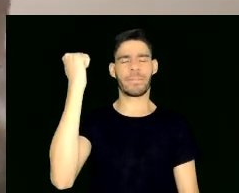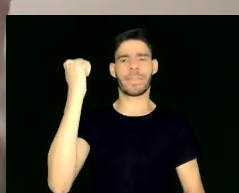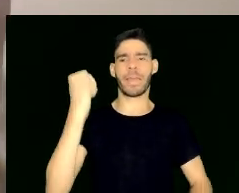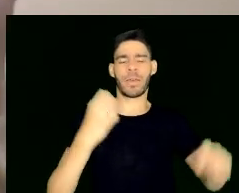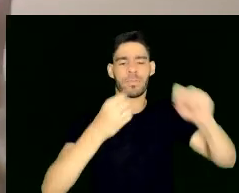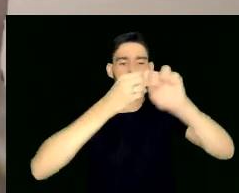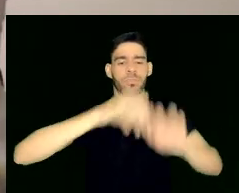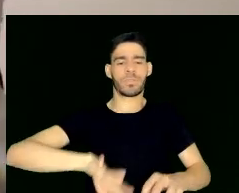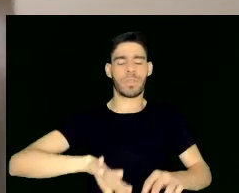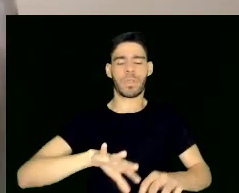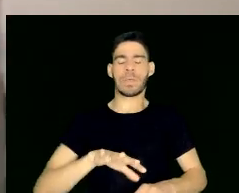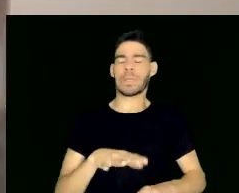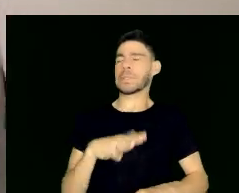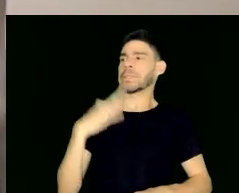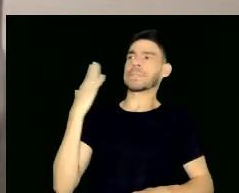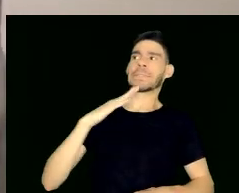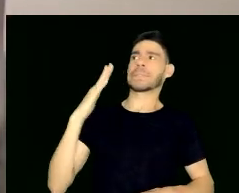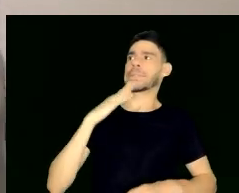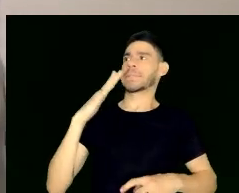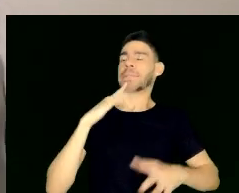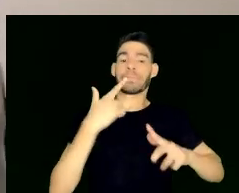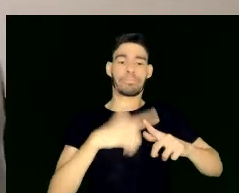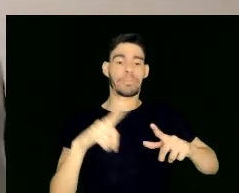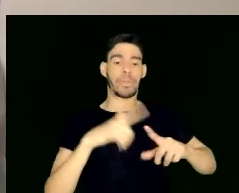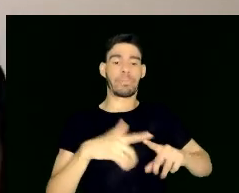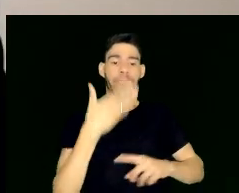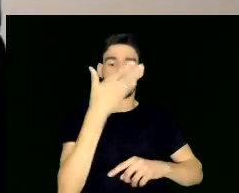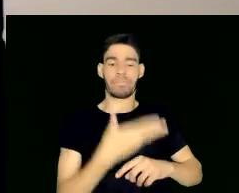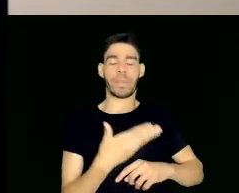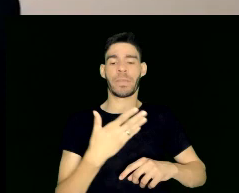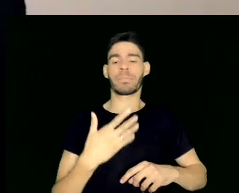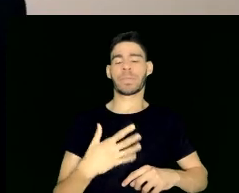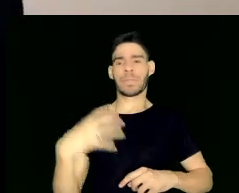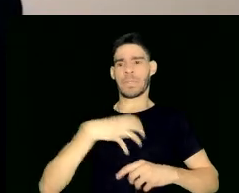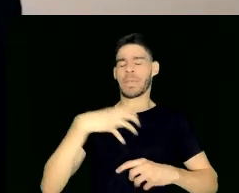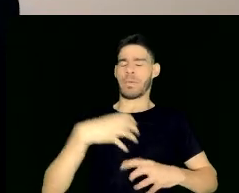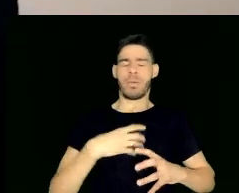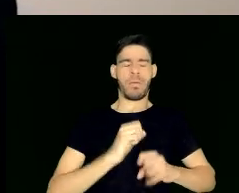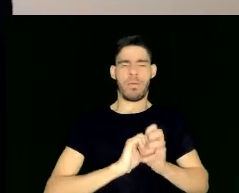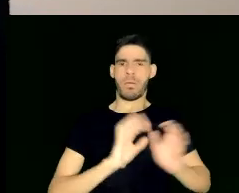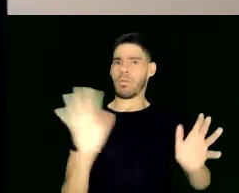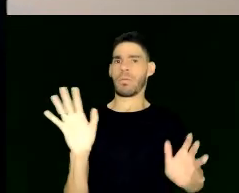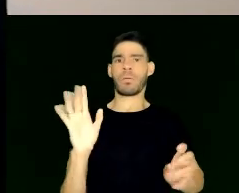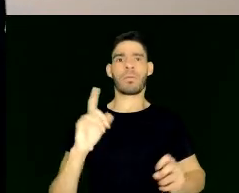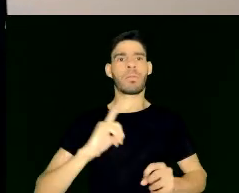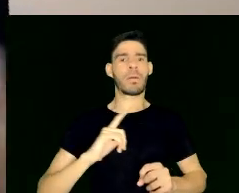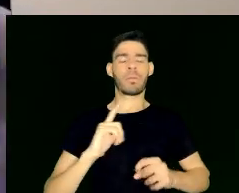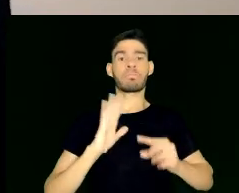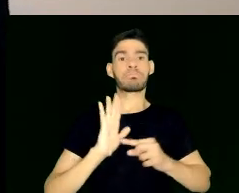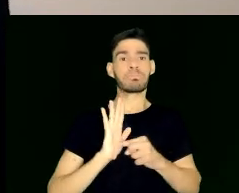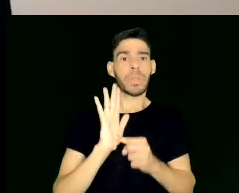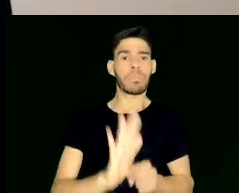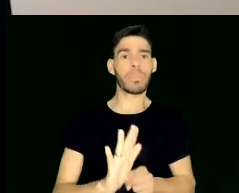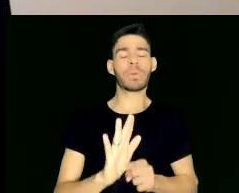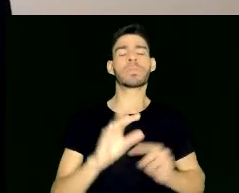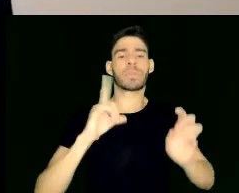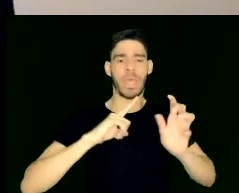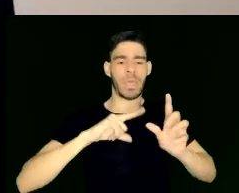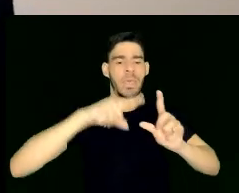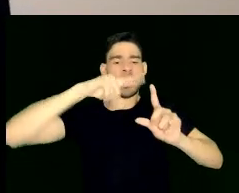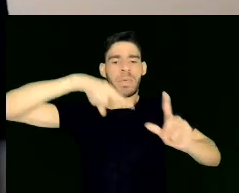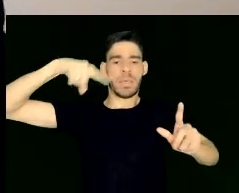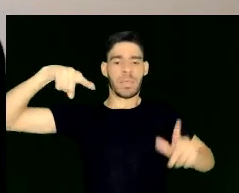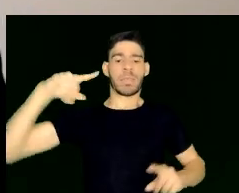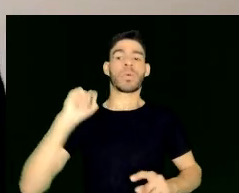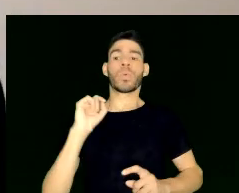gravidade do dano, irreparabilidade desse dano. A urgência da situação é evidente, está demonstrado por